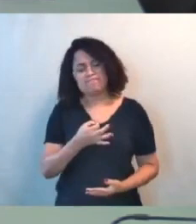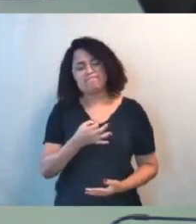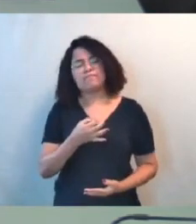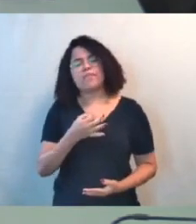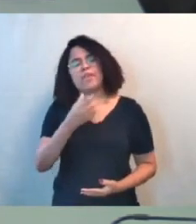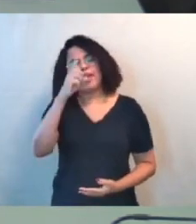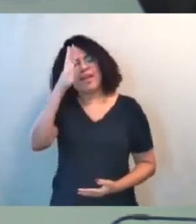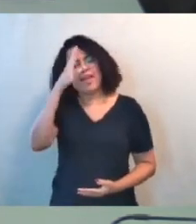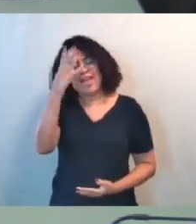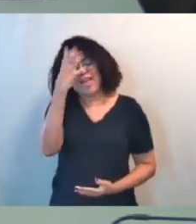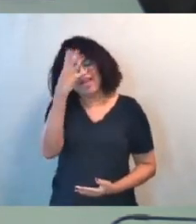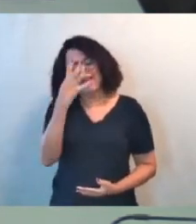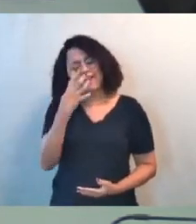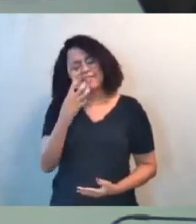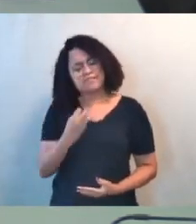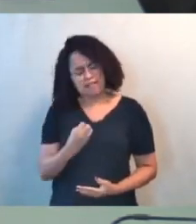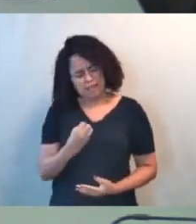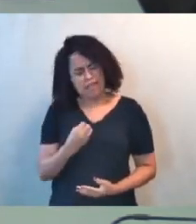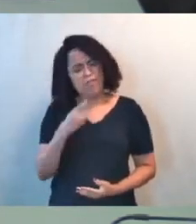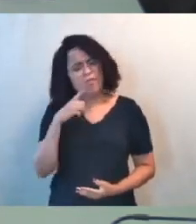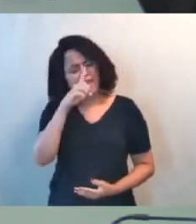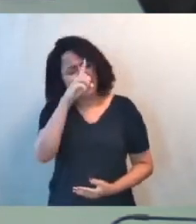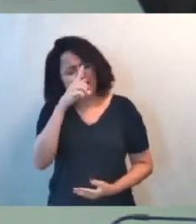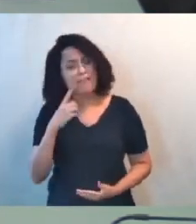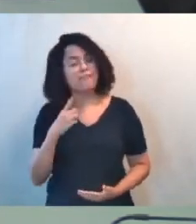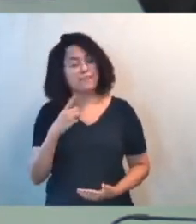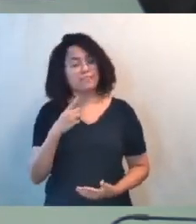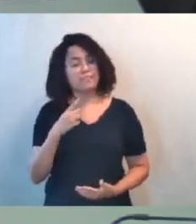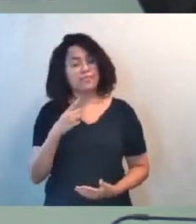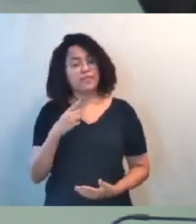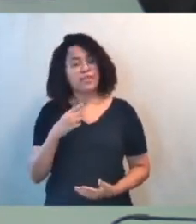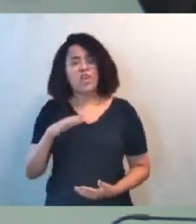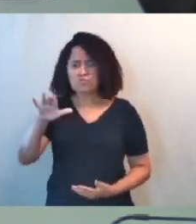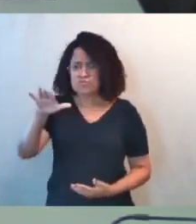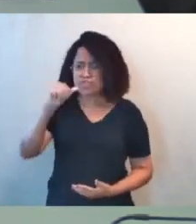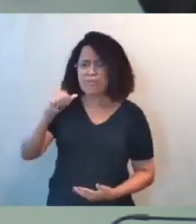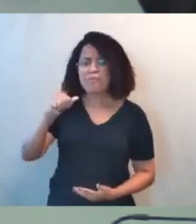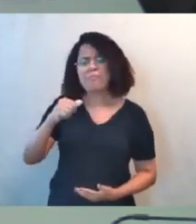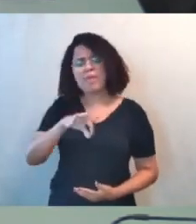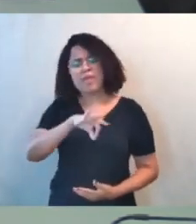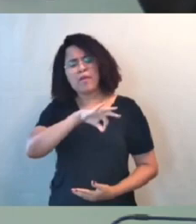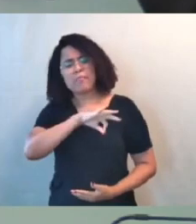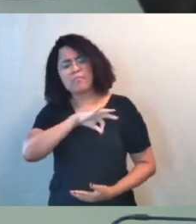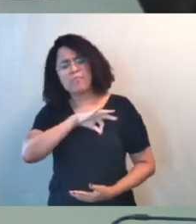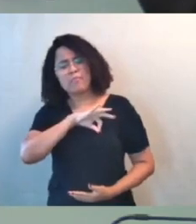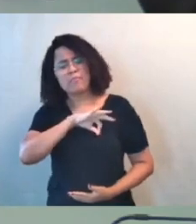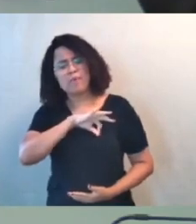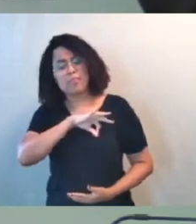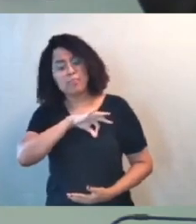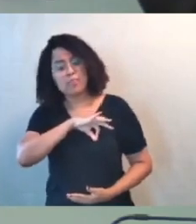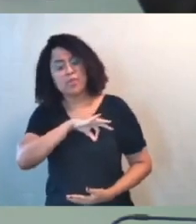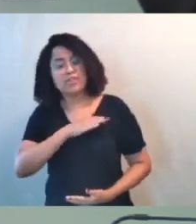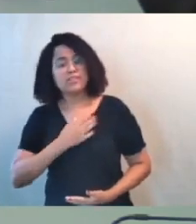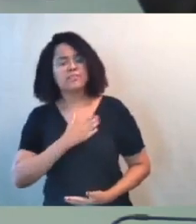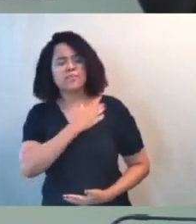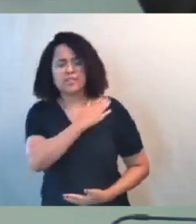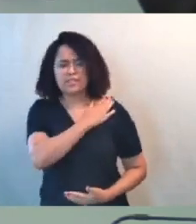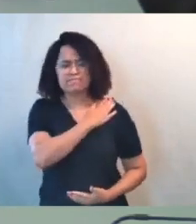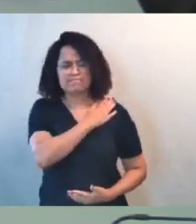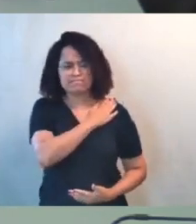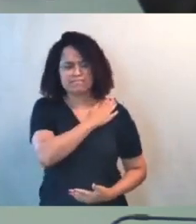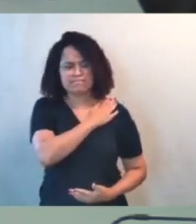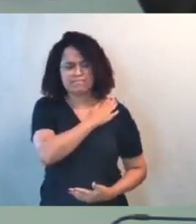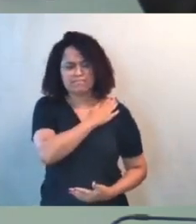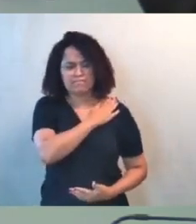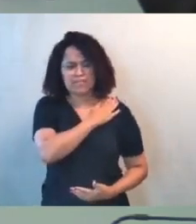caso de polícia, que eu chamei a polícia. Eu chamei a polícia militar. Porque você, o que, que eu ia fazer? Ia deixar a empresa, a BH Leste chegou lá na